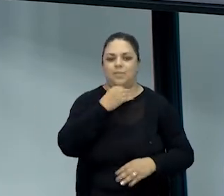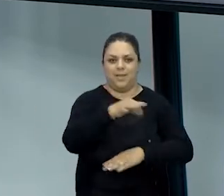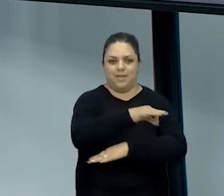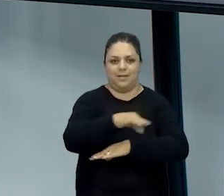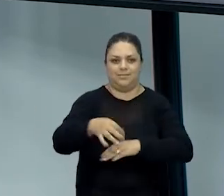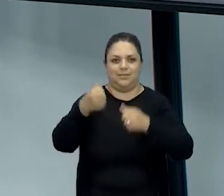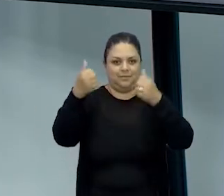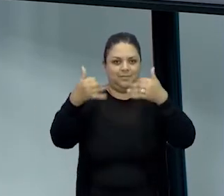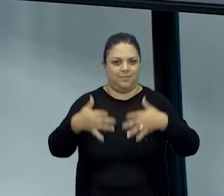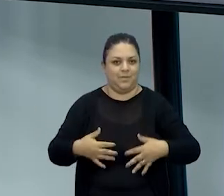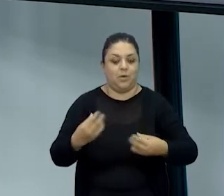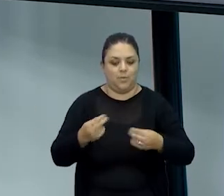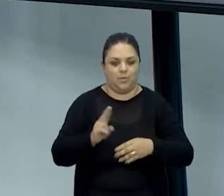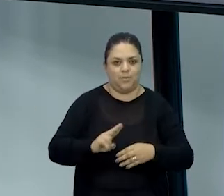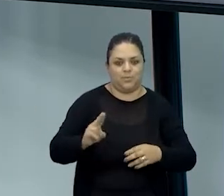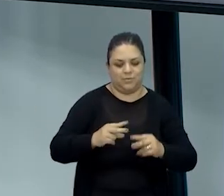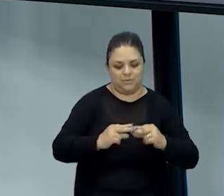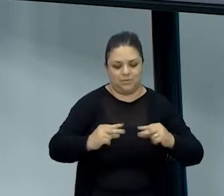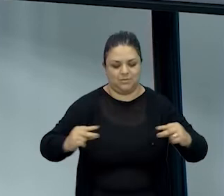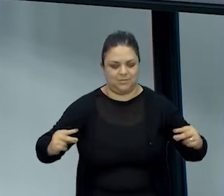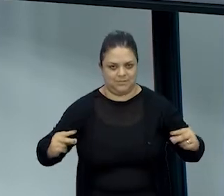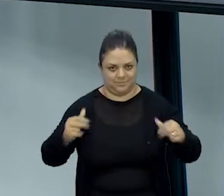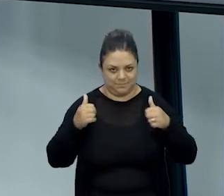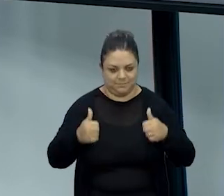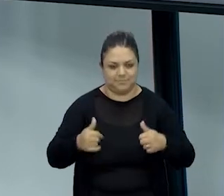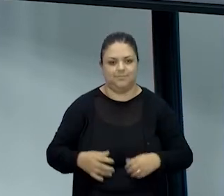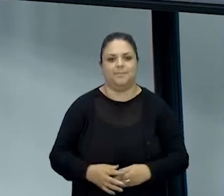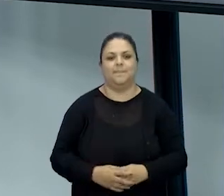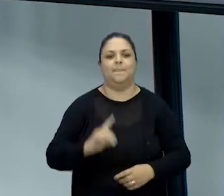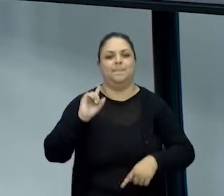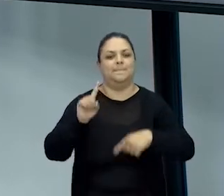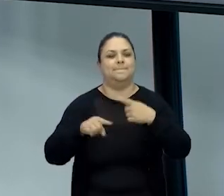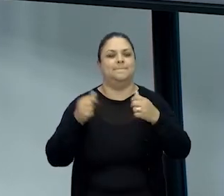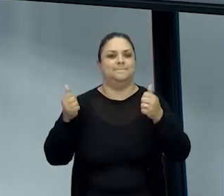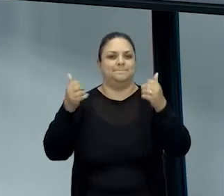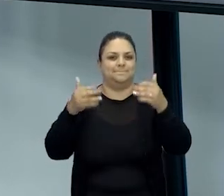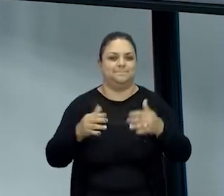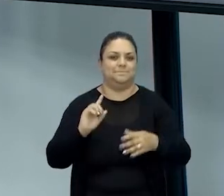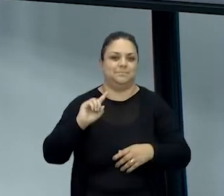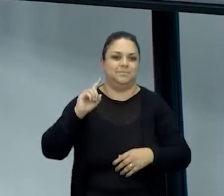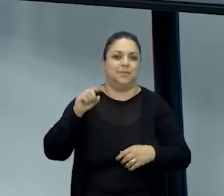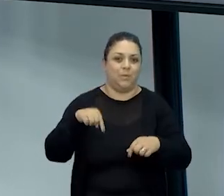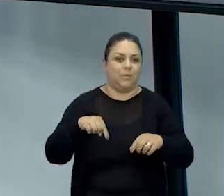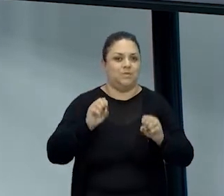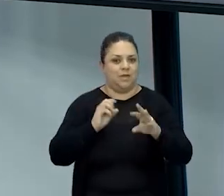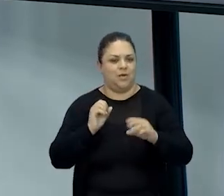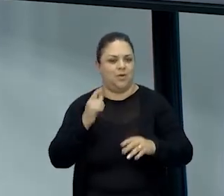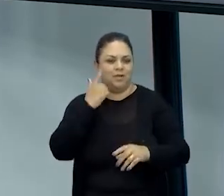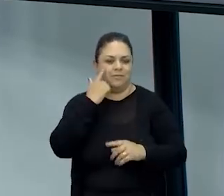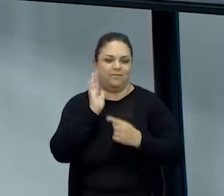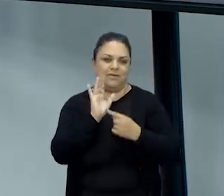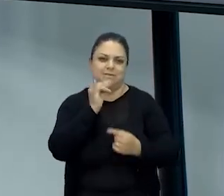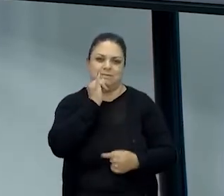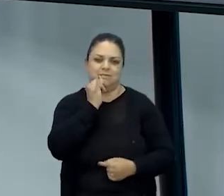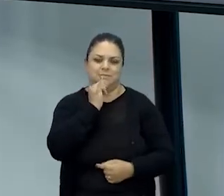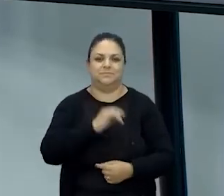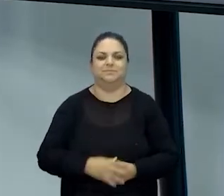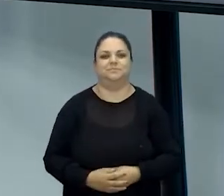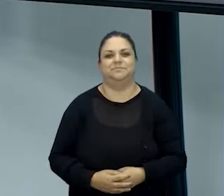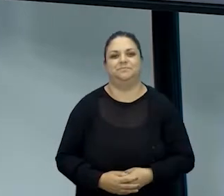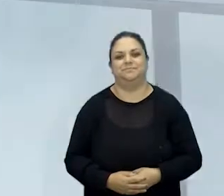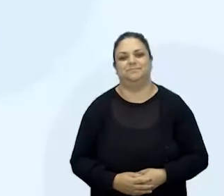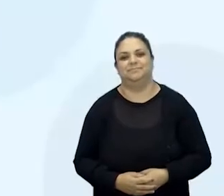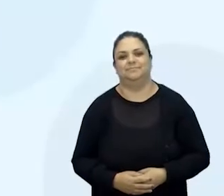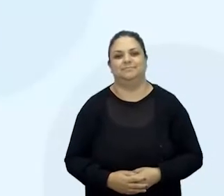sobre a utilização do escalímetro, tá? Mas eu vou estar explicando para vocês na aula de hoje também, tá ok?